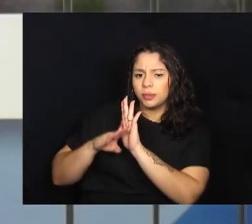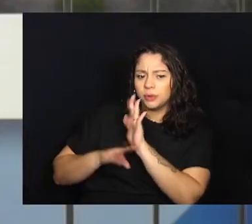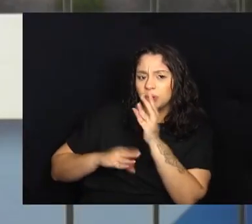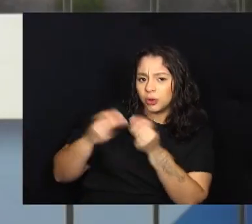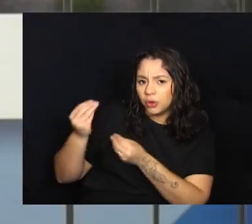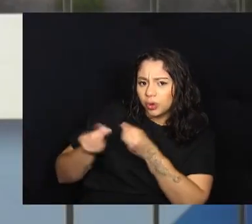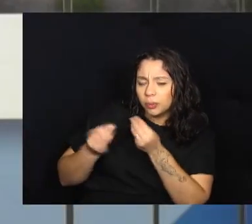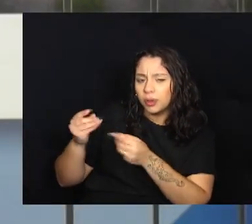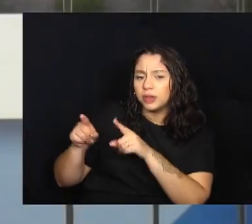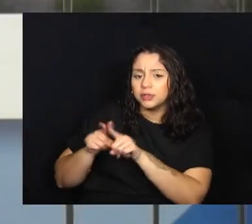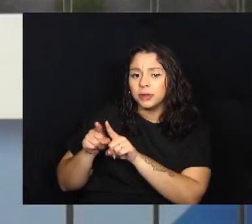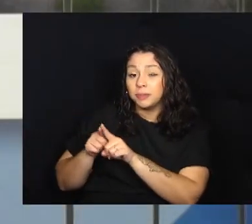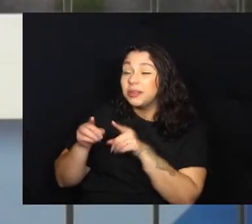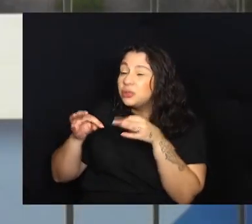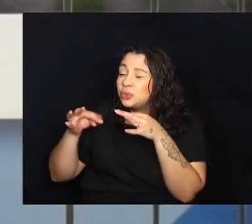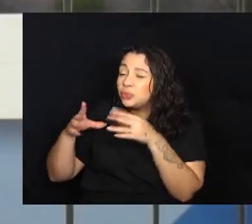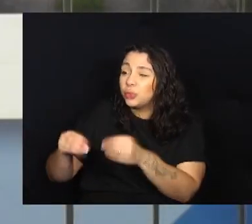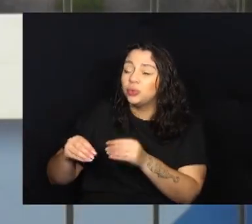de portaria, porque